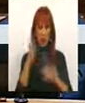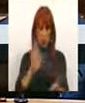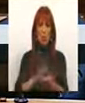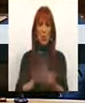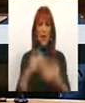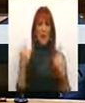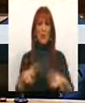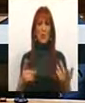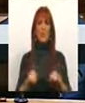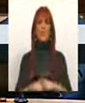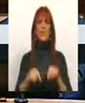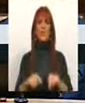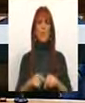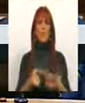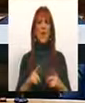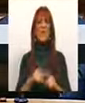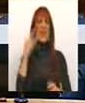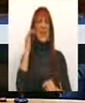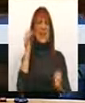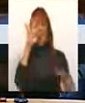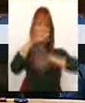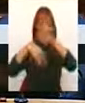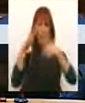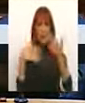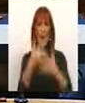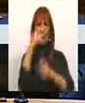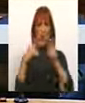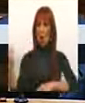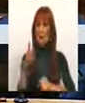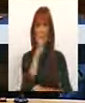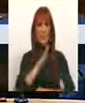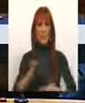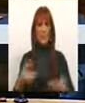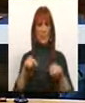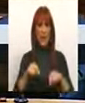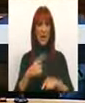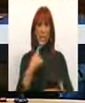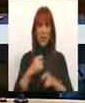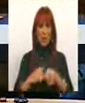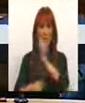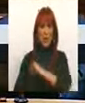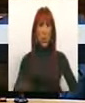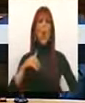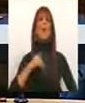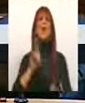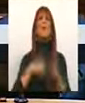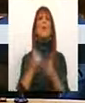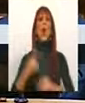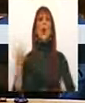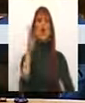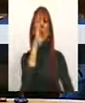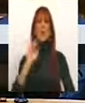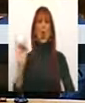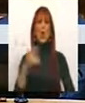publicada, tentando confundir as pessoas com a diretiva operacional. Foi isso que lhe foi perguntado. Quando é que está pronta a diretiva